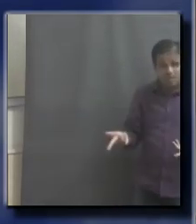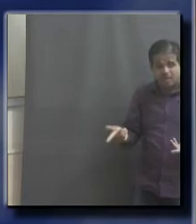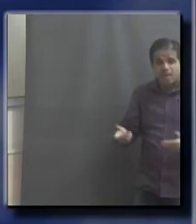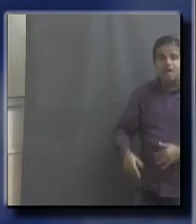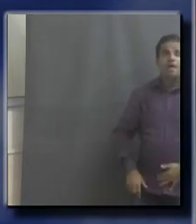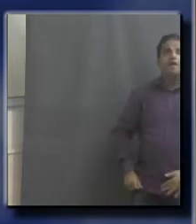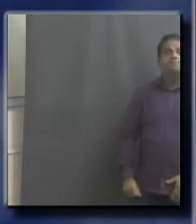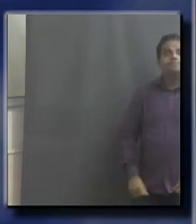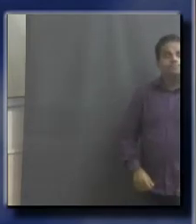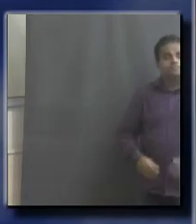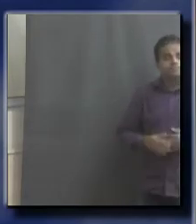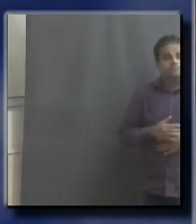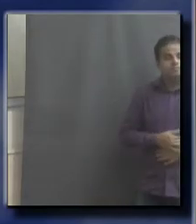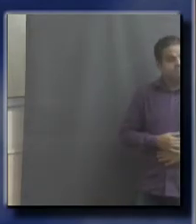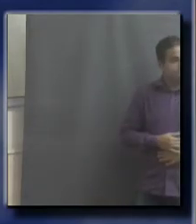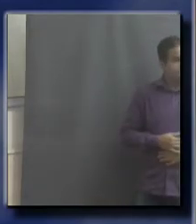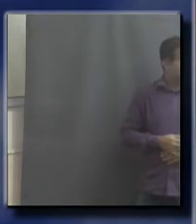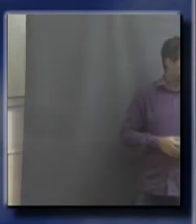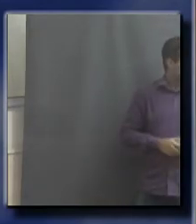de